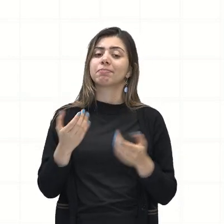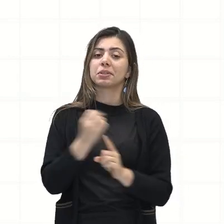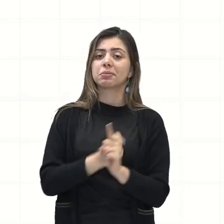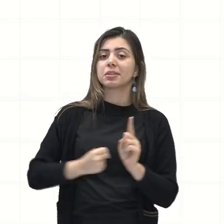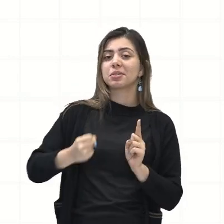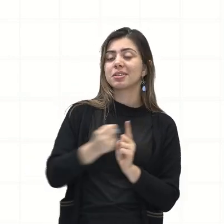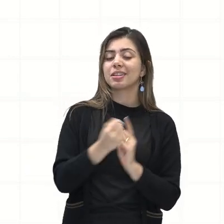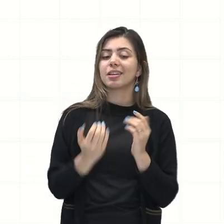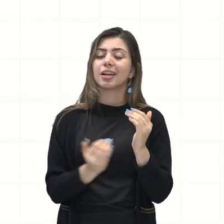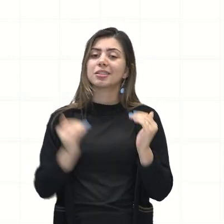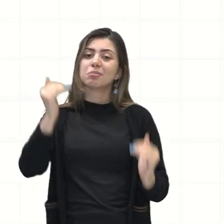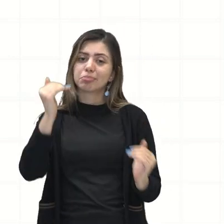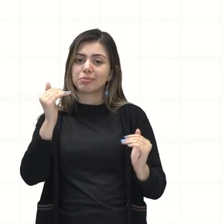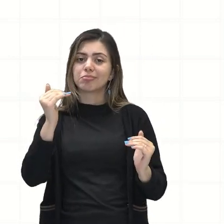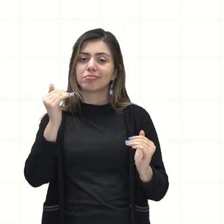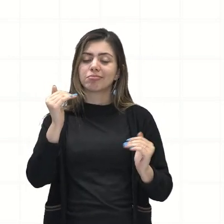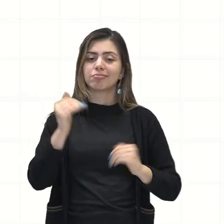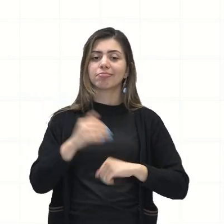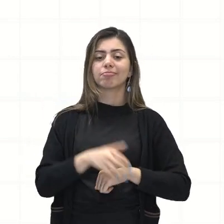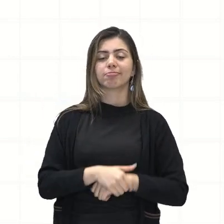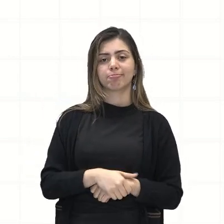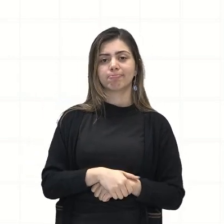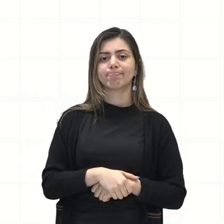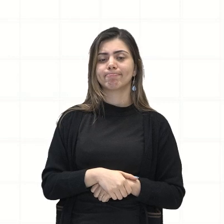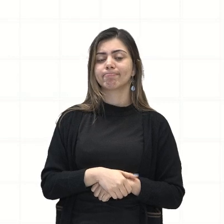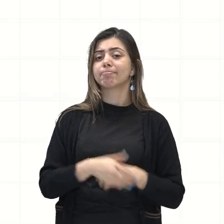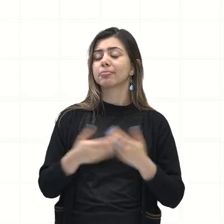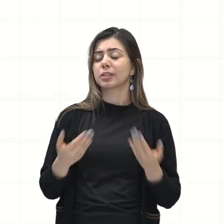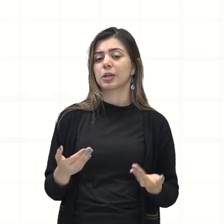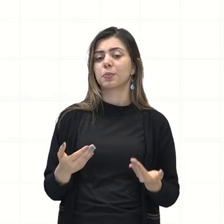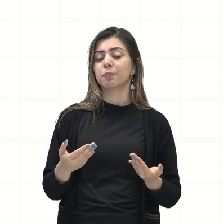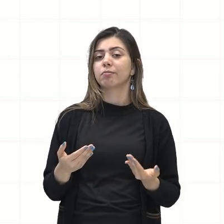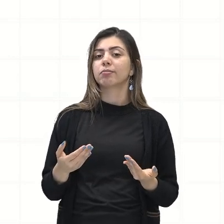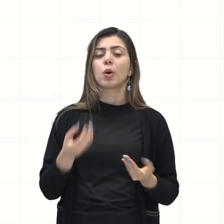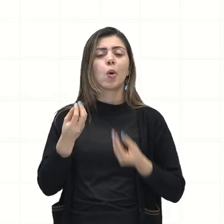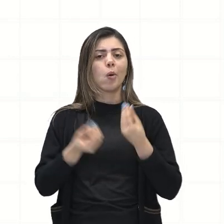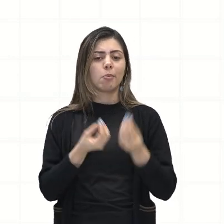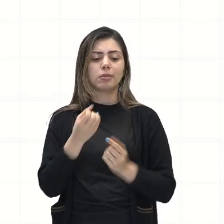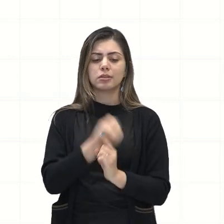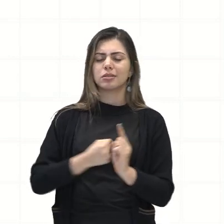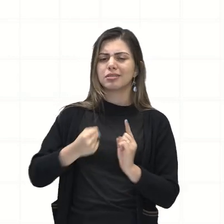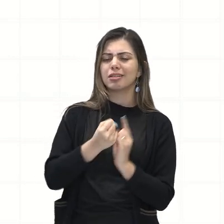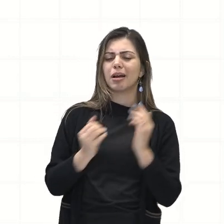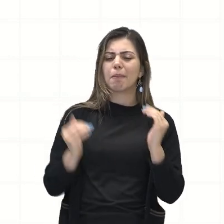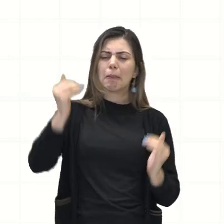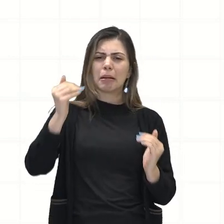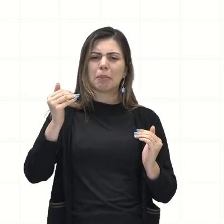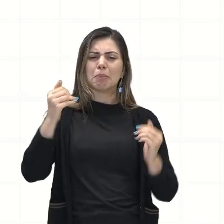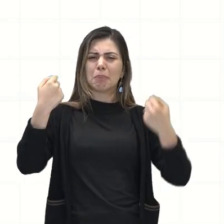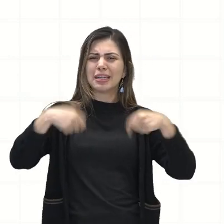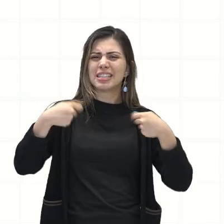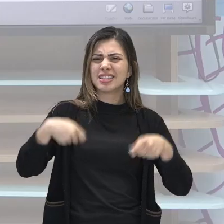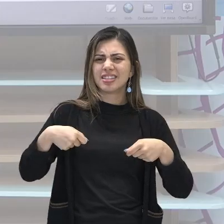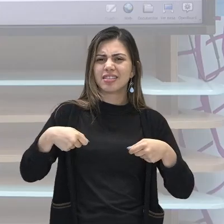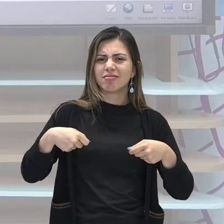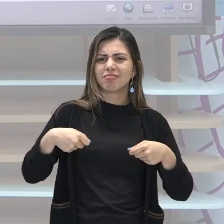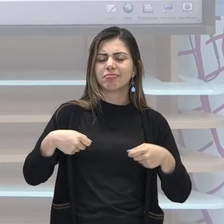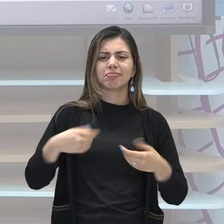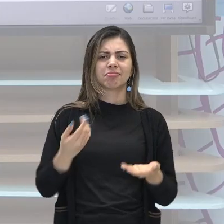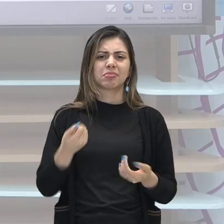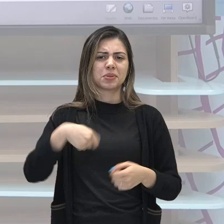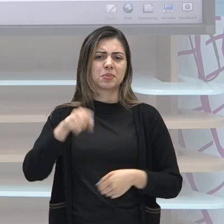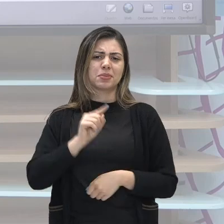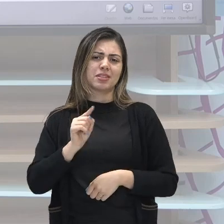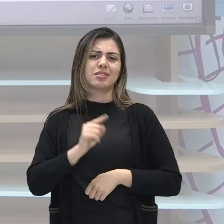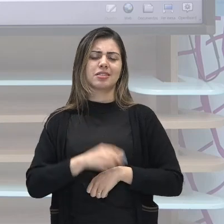desigualdade social, né, ela, de um modo geral, ela não é necessária para